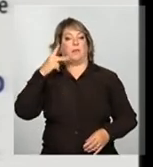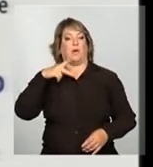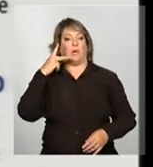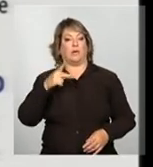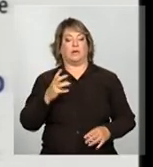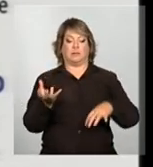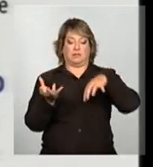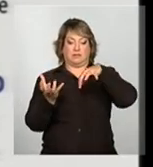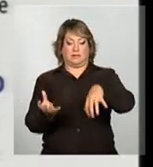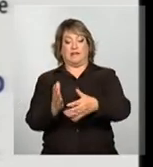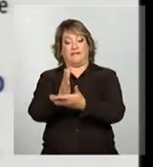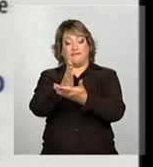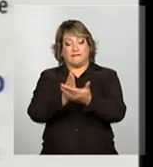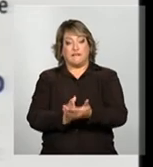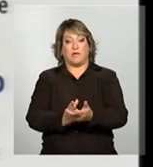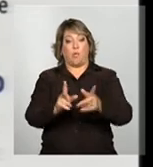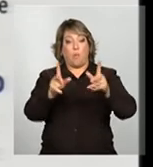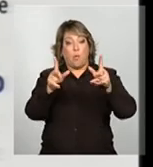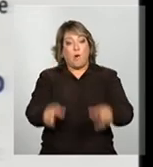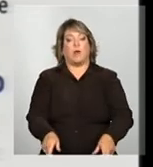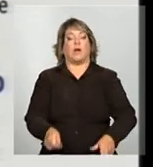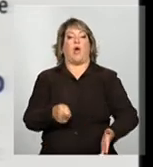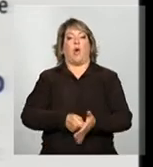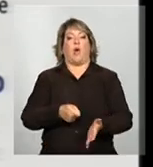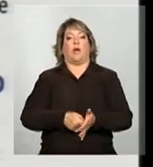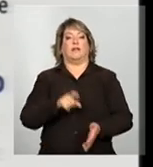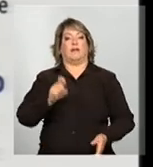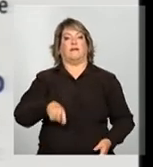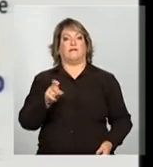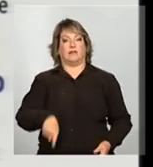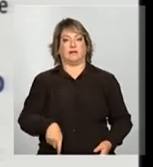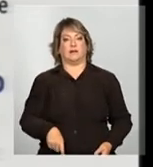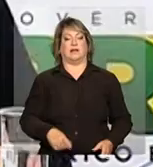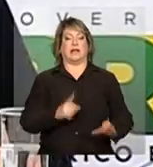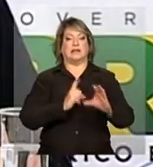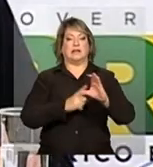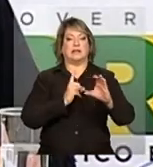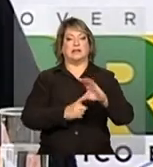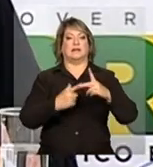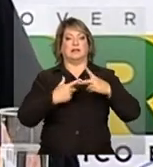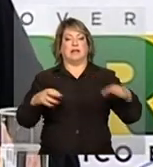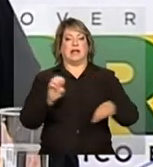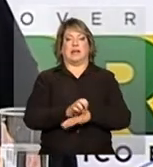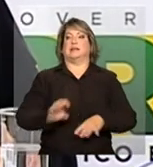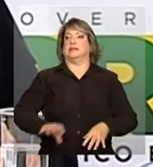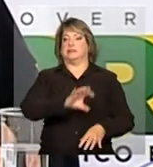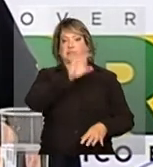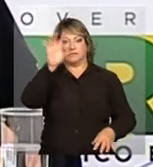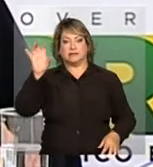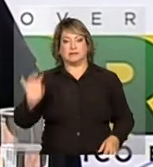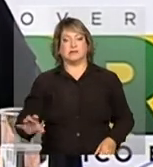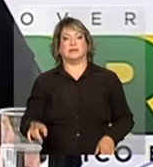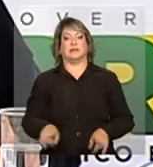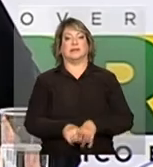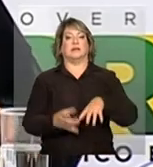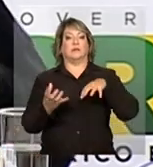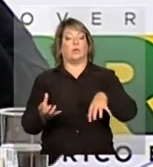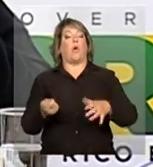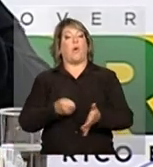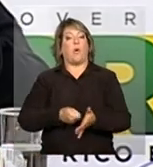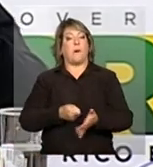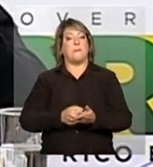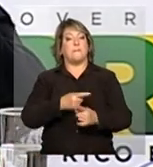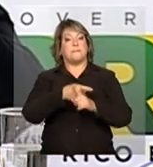compusessem câmaras de vereadores, assembleias legislativas e estaduais e o Congresso Nacional. Portanto,